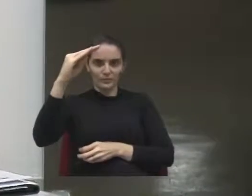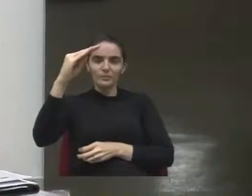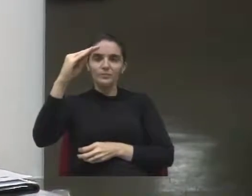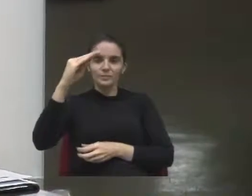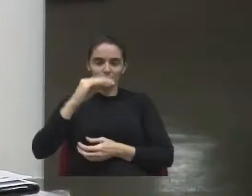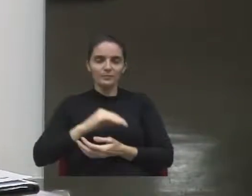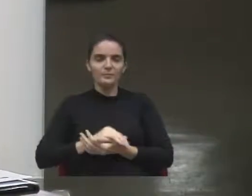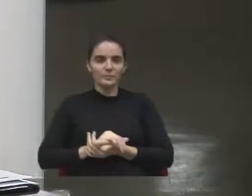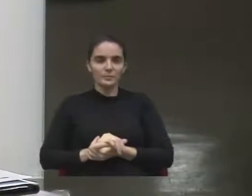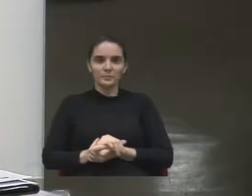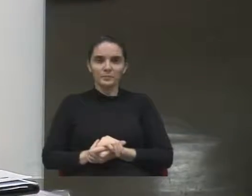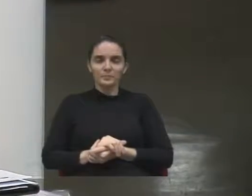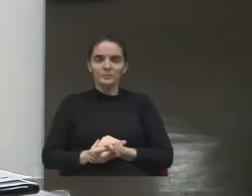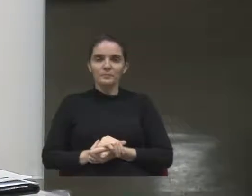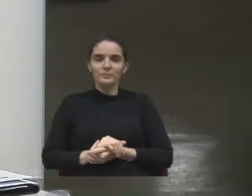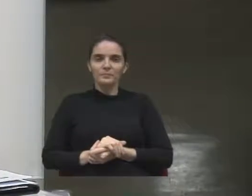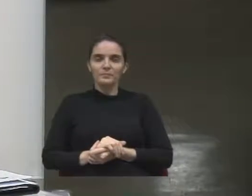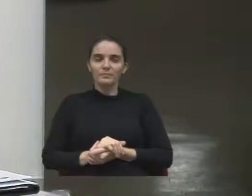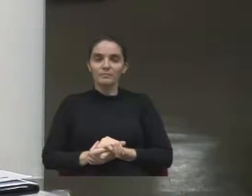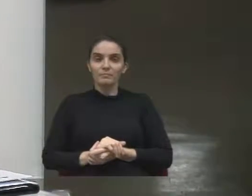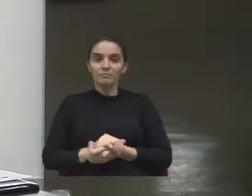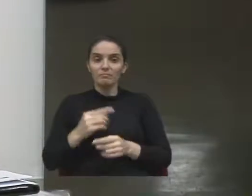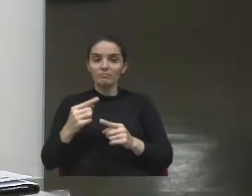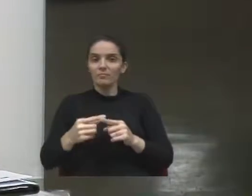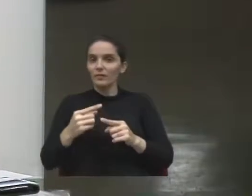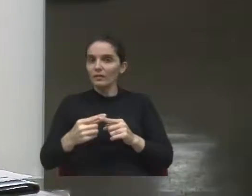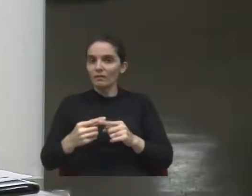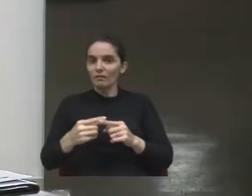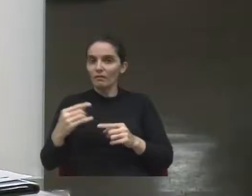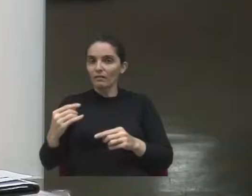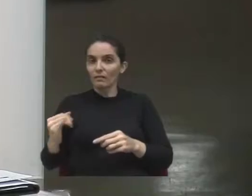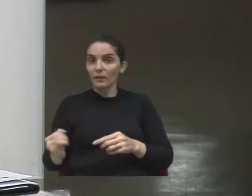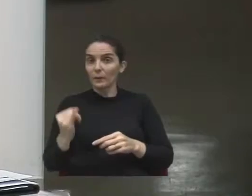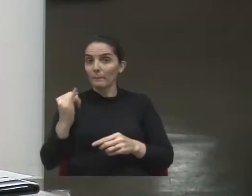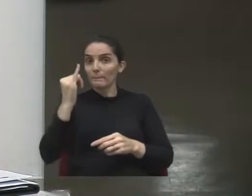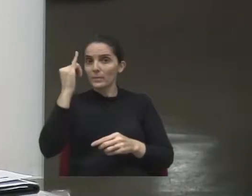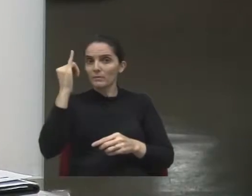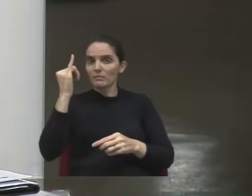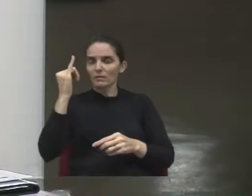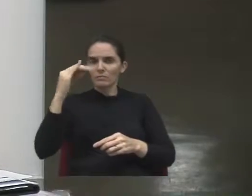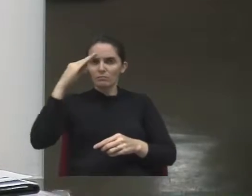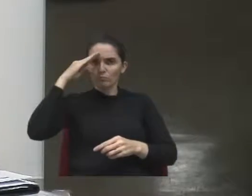o tiro de guerra na formação, o tiro de guerra